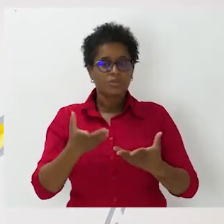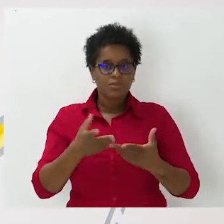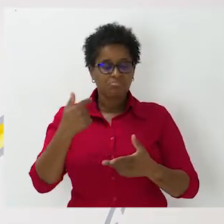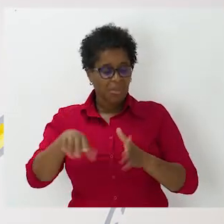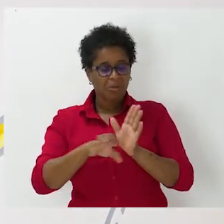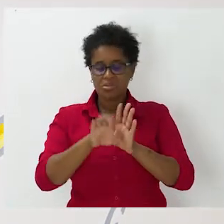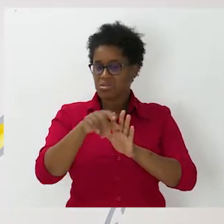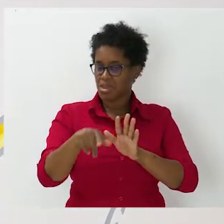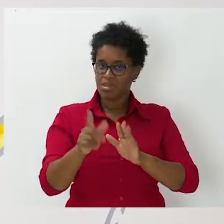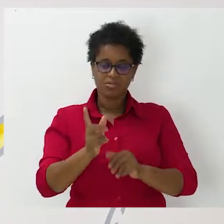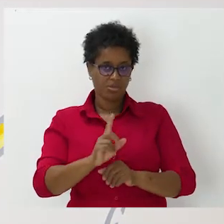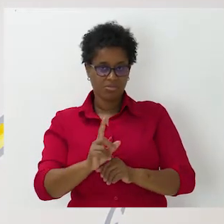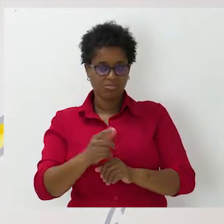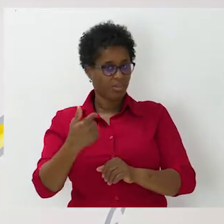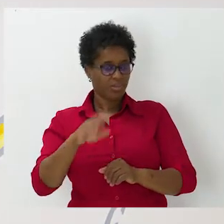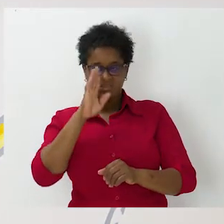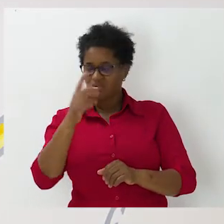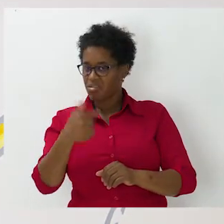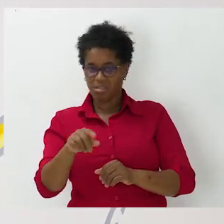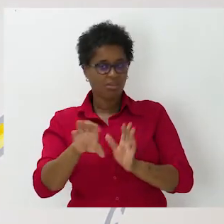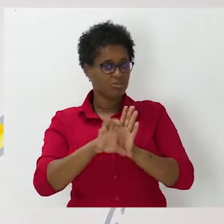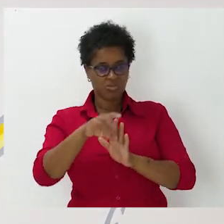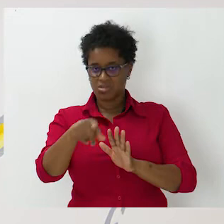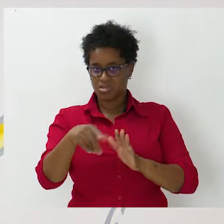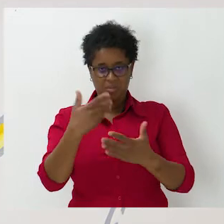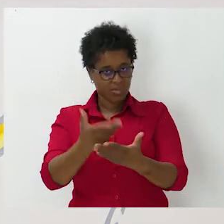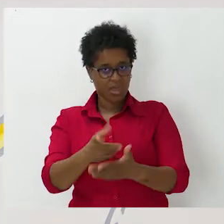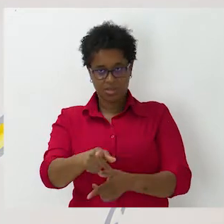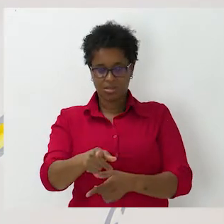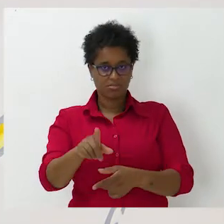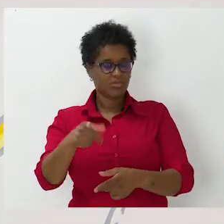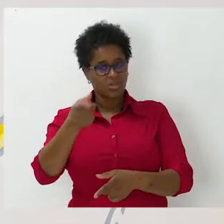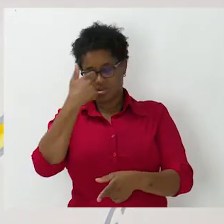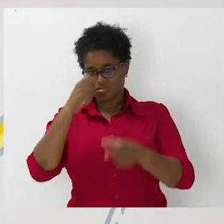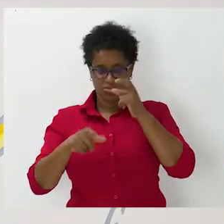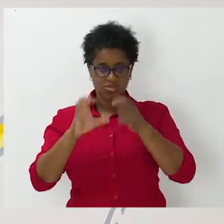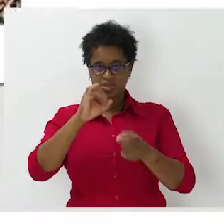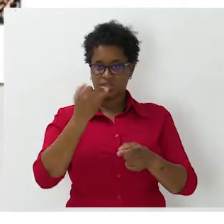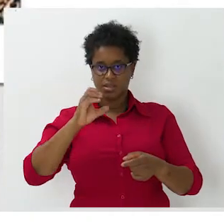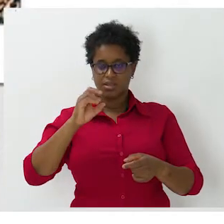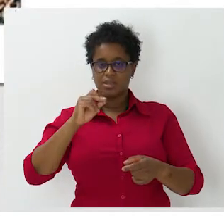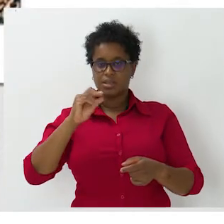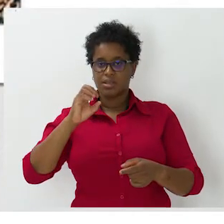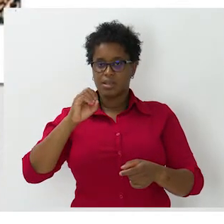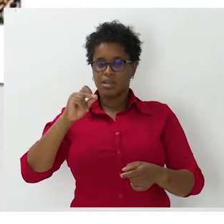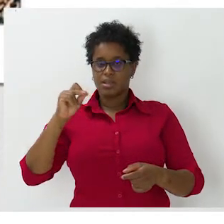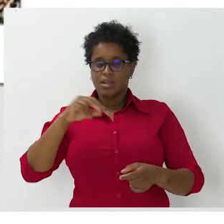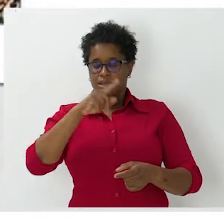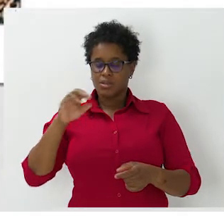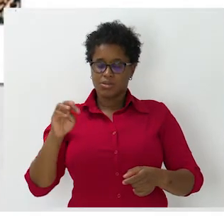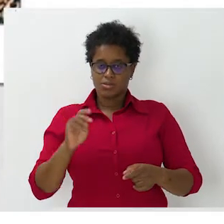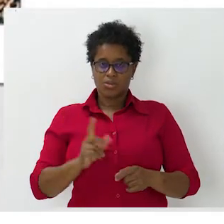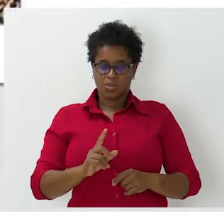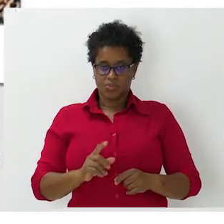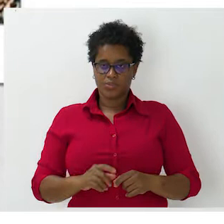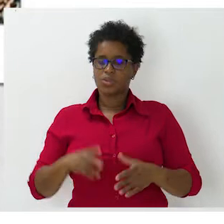condições, portanto, não vão poder ser considerados cidadãos. Então, portanto,